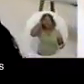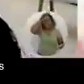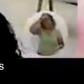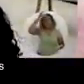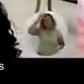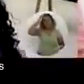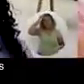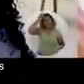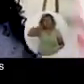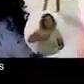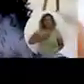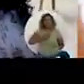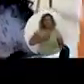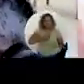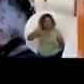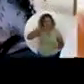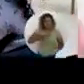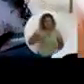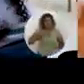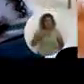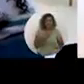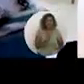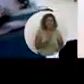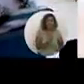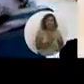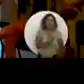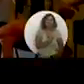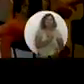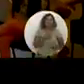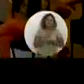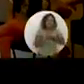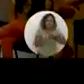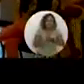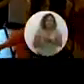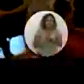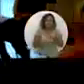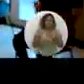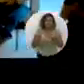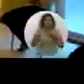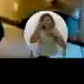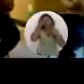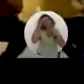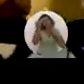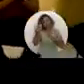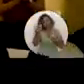com a certeza de que nós seremos prefeitos juntos. Obrigada, gente.